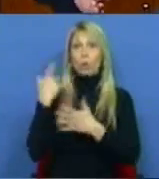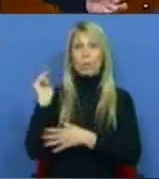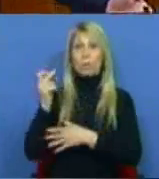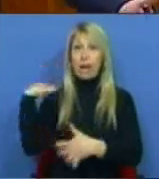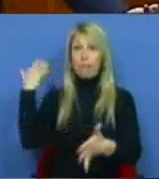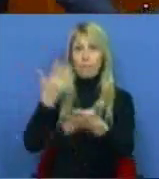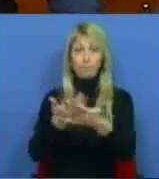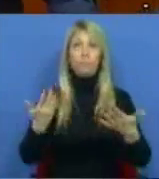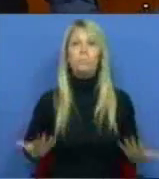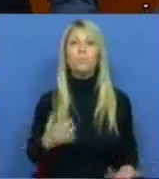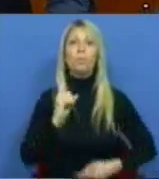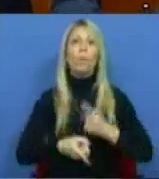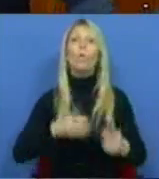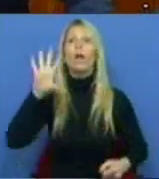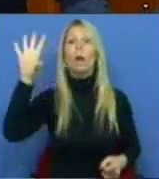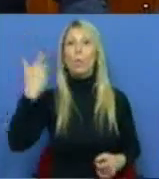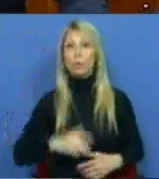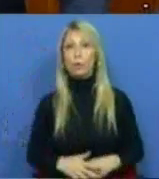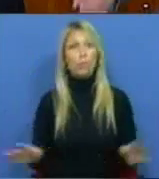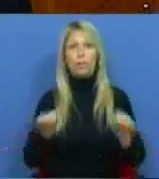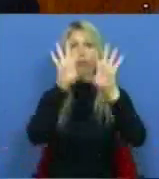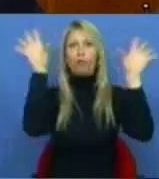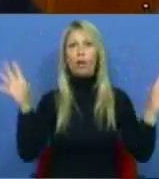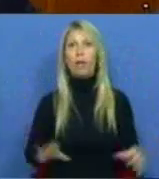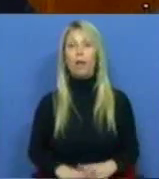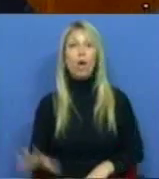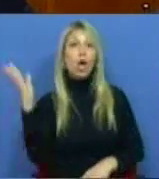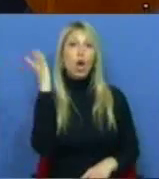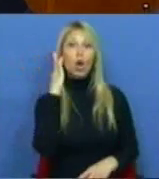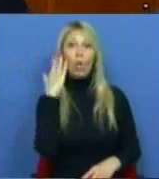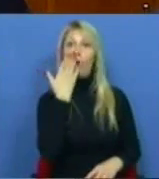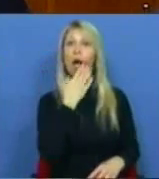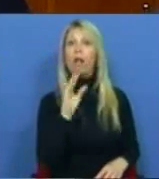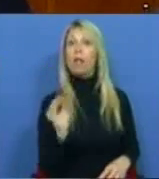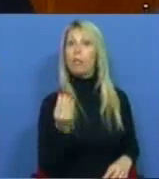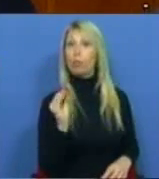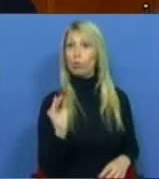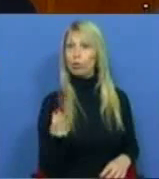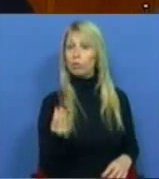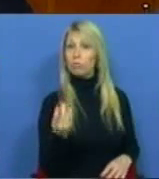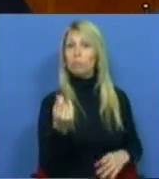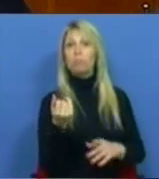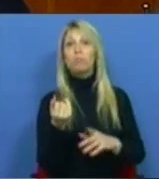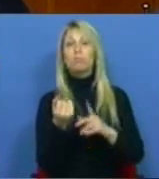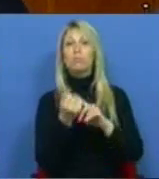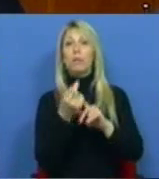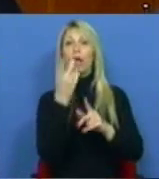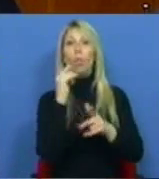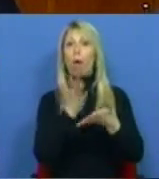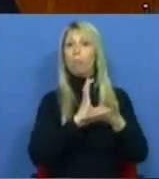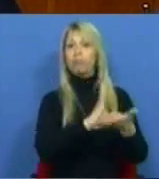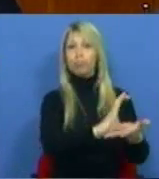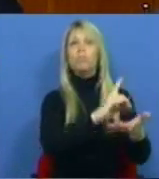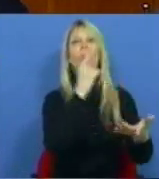anos, o que aconteceu foi claro. O número de alunos financiados pelo público nos